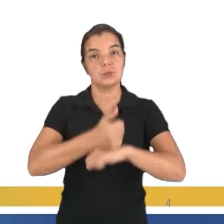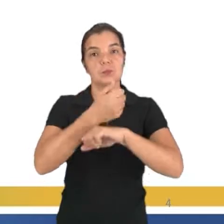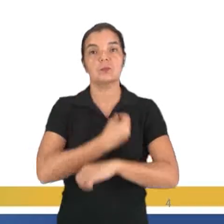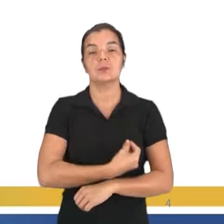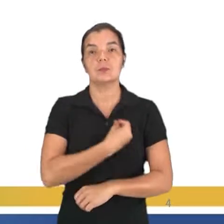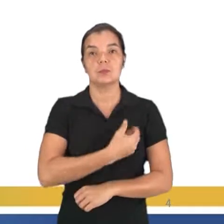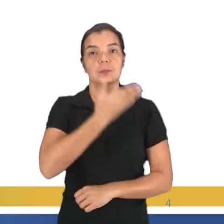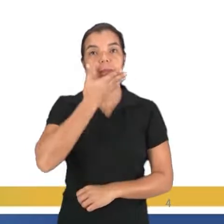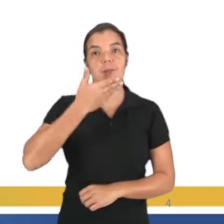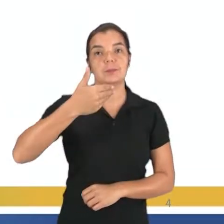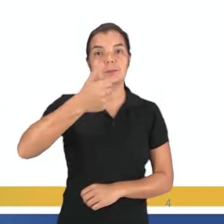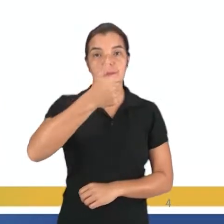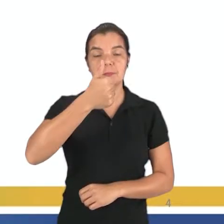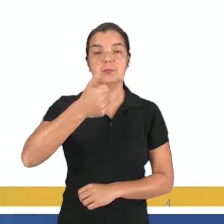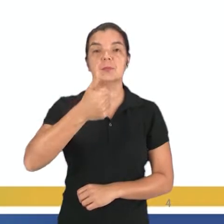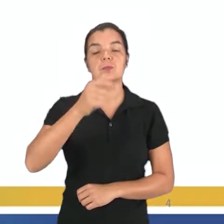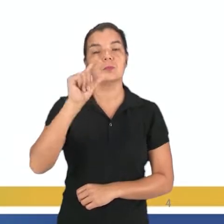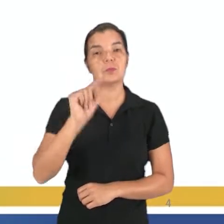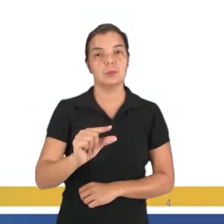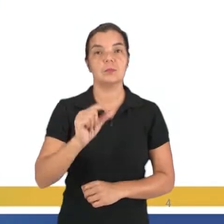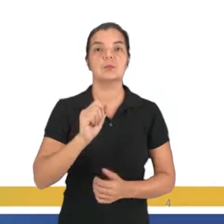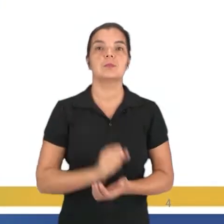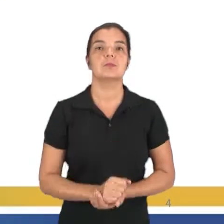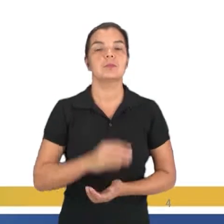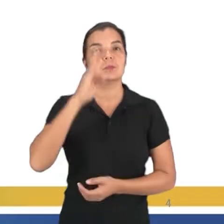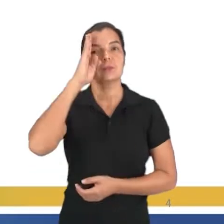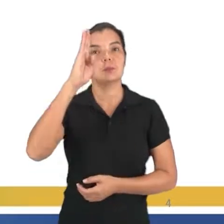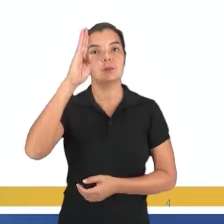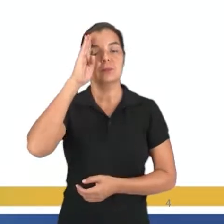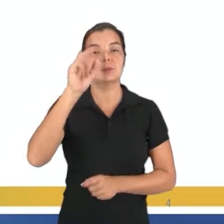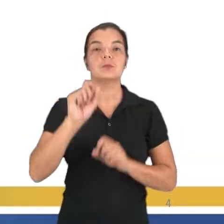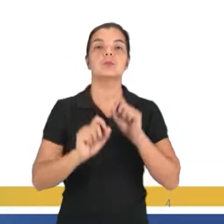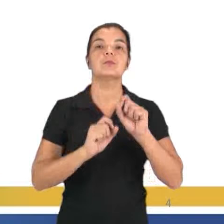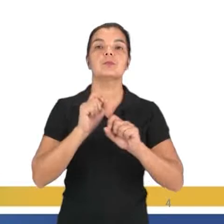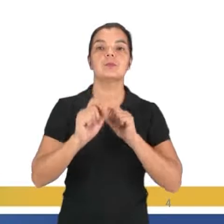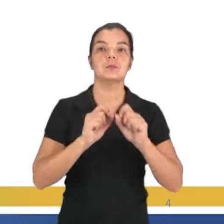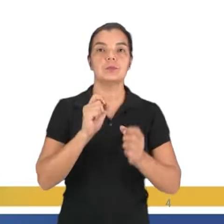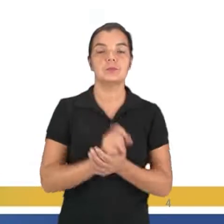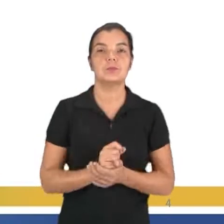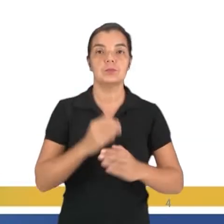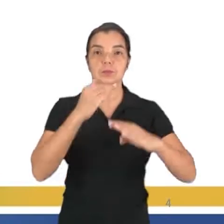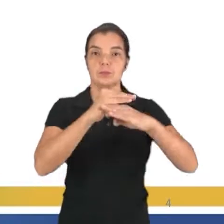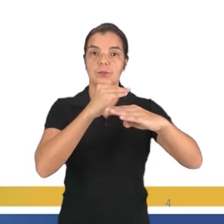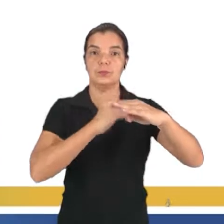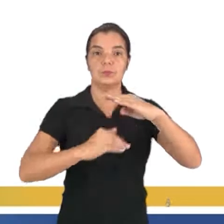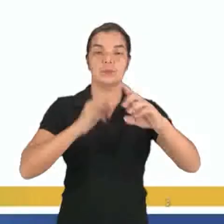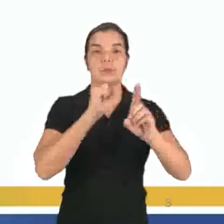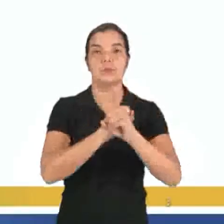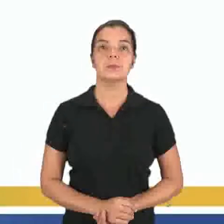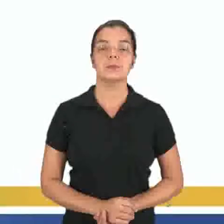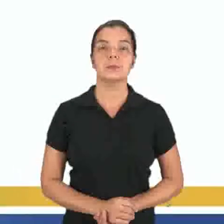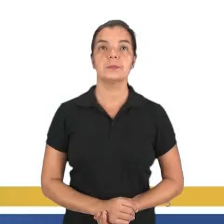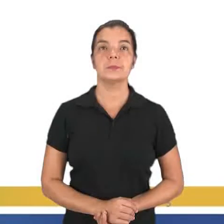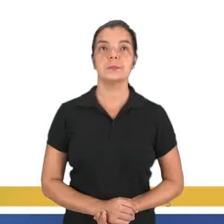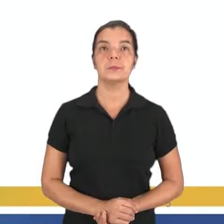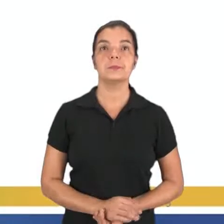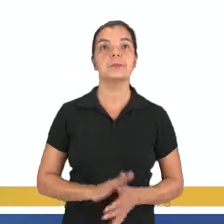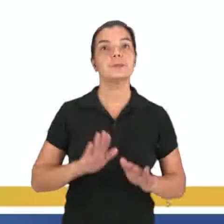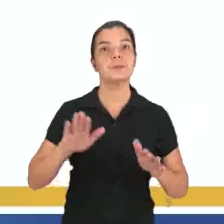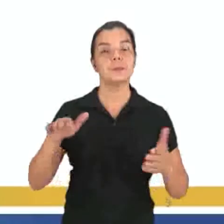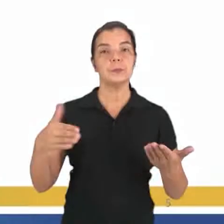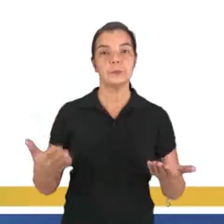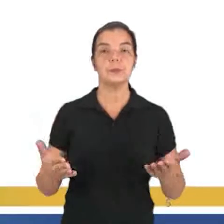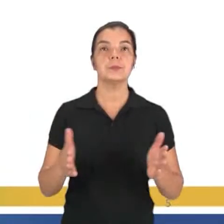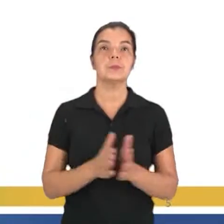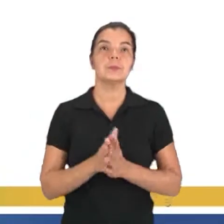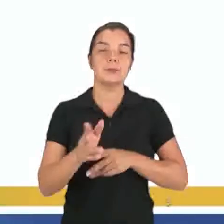vida, a melhora tem sido muito pouco, principalmente se tratando das desigualdades sociais. Outro indicador